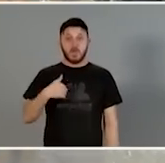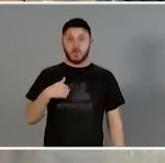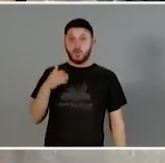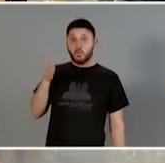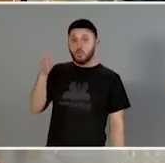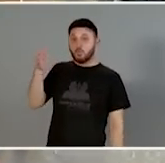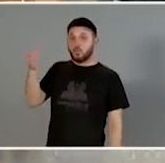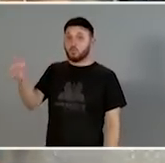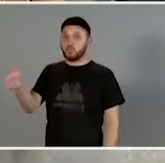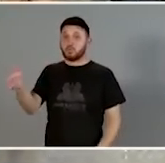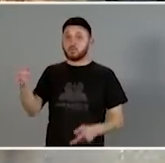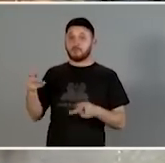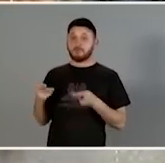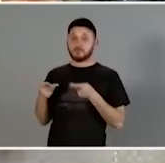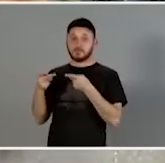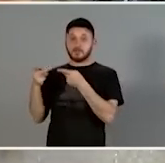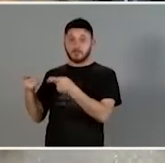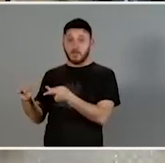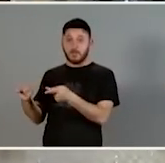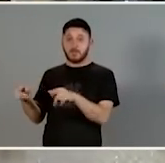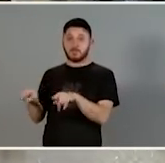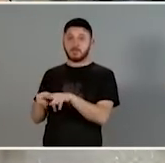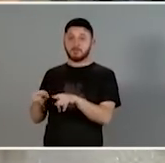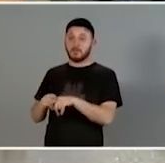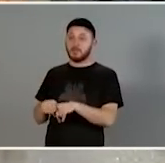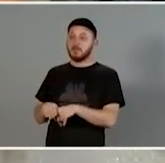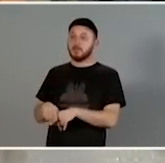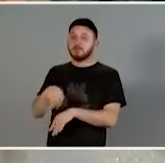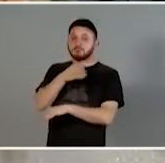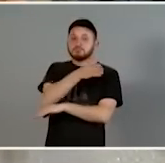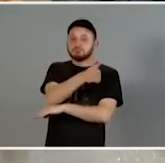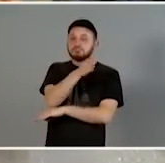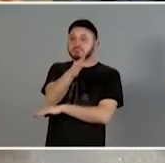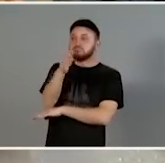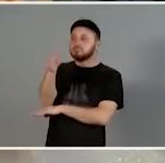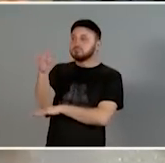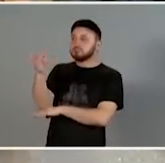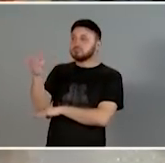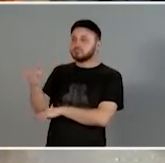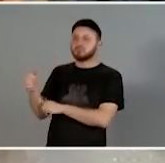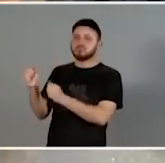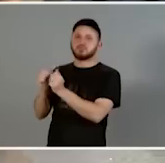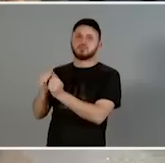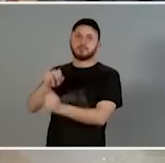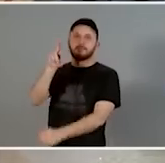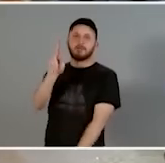visitar e fazer um padre missão, os padres jesuítas,